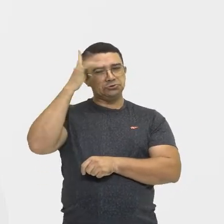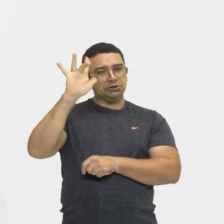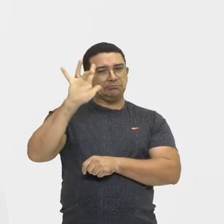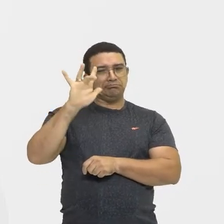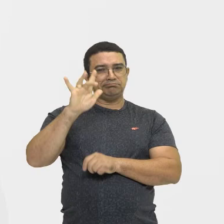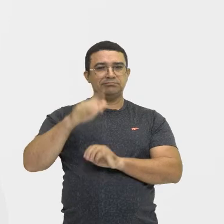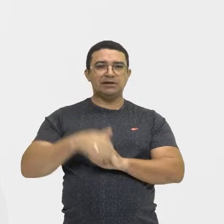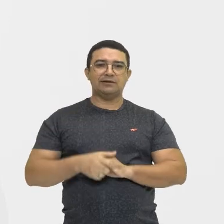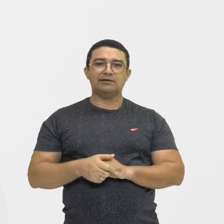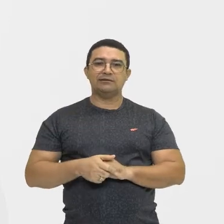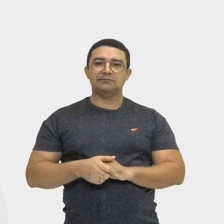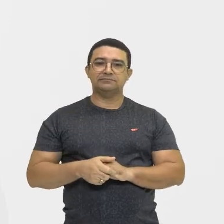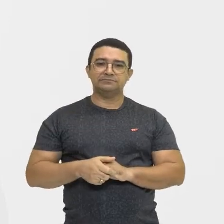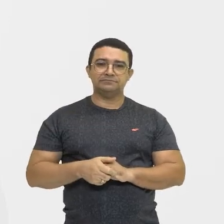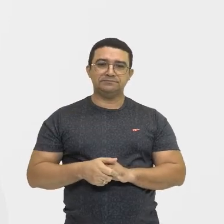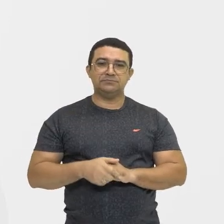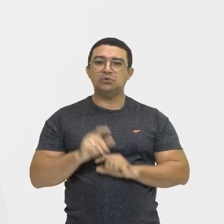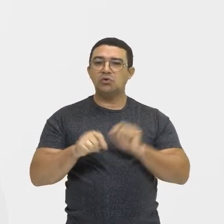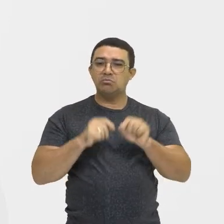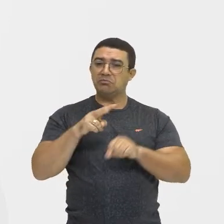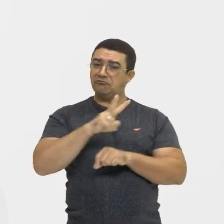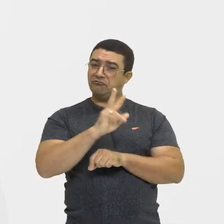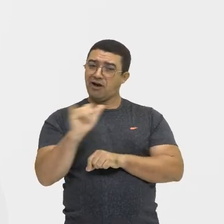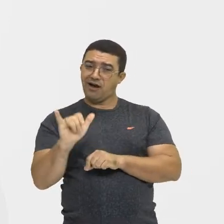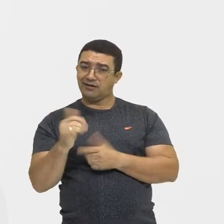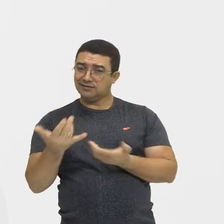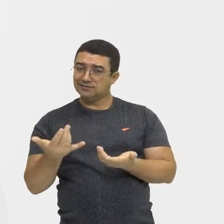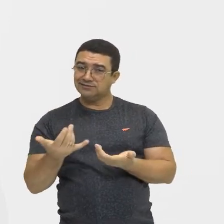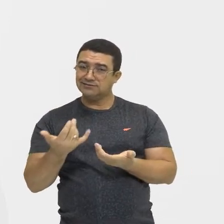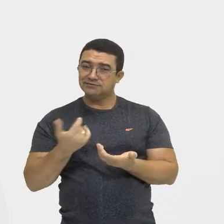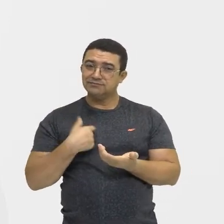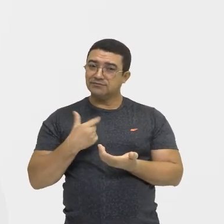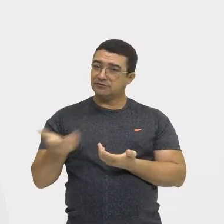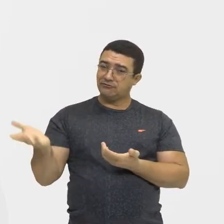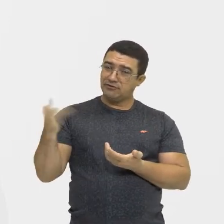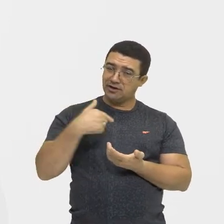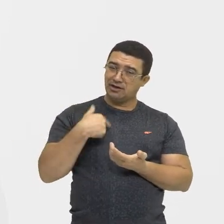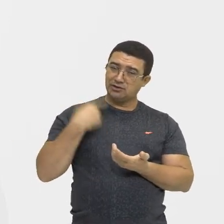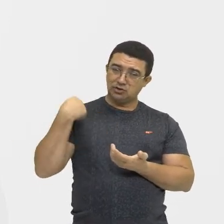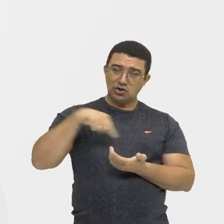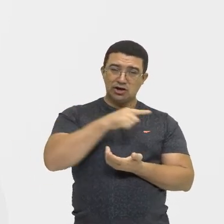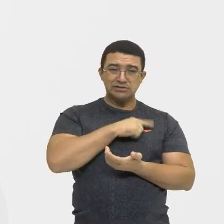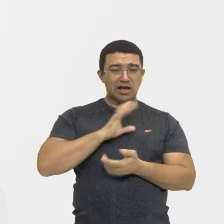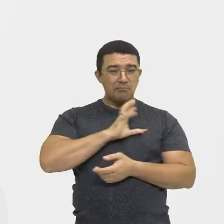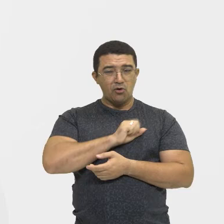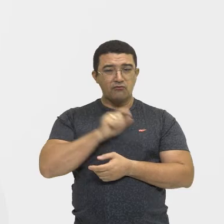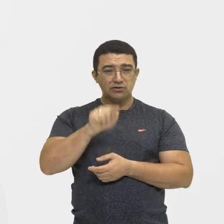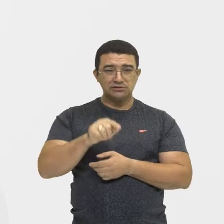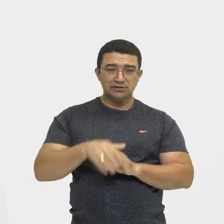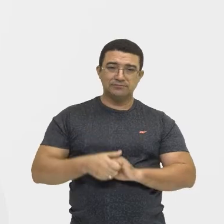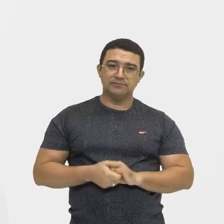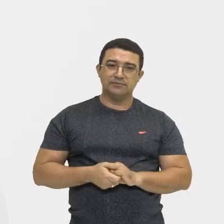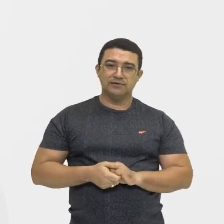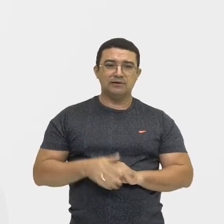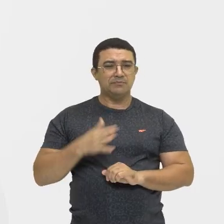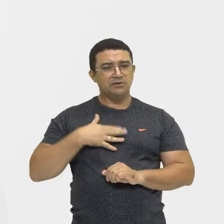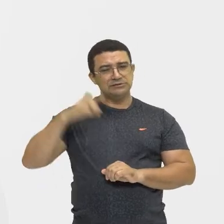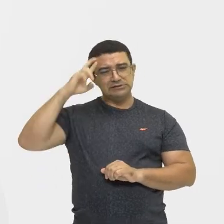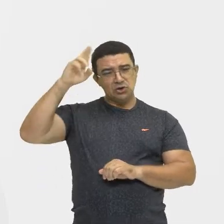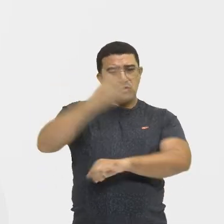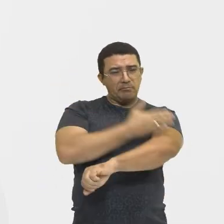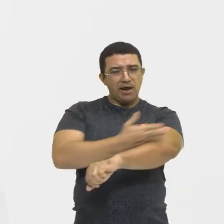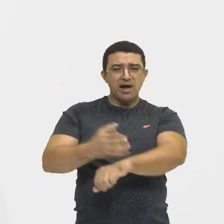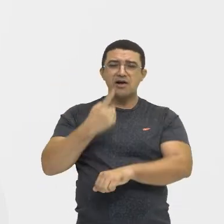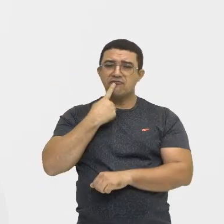parelha, n'entre me for como me vai. Cá já moiro por vós, e ai, minha senhor, branca